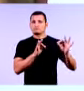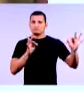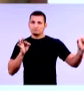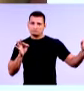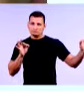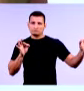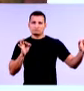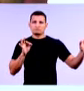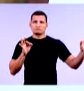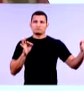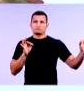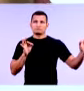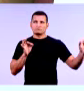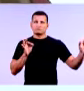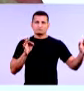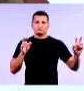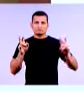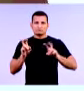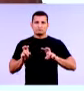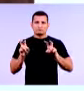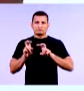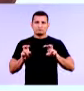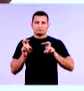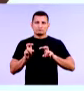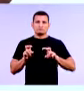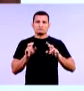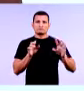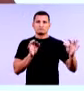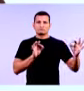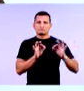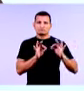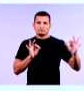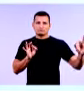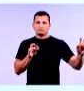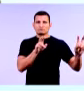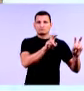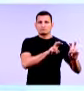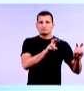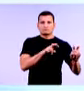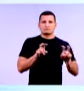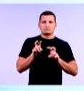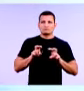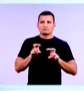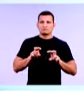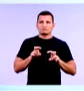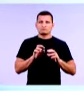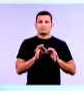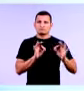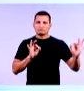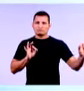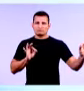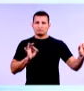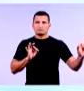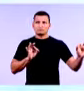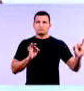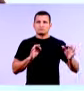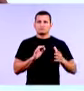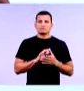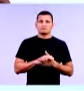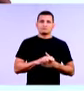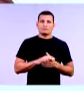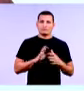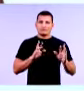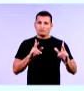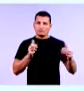os nós, a distância entre os computadores que estavam em comunicação. Então, partimos das redes pessoais, que são redes bem